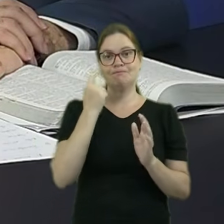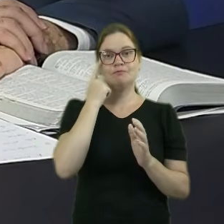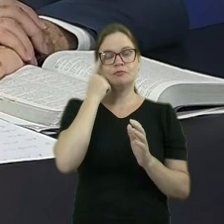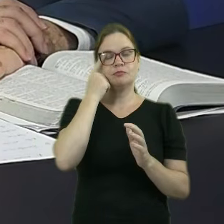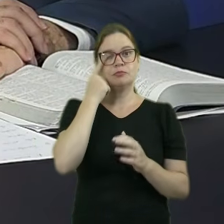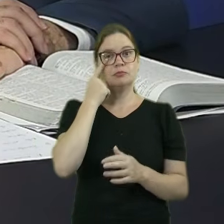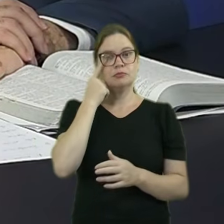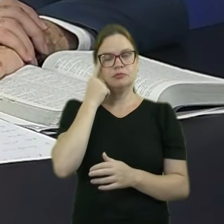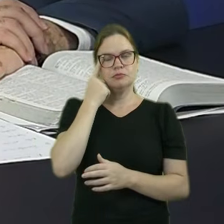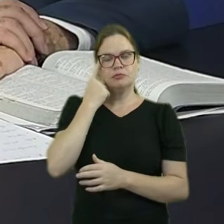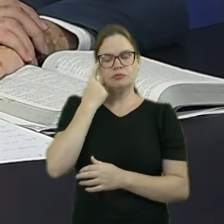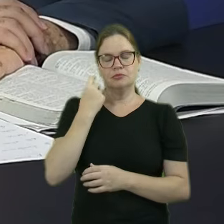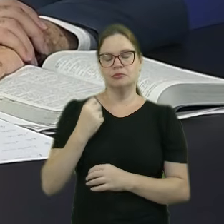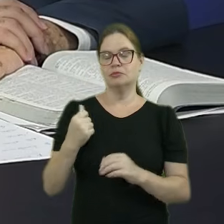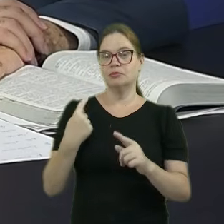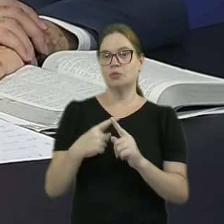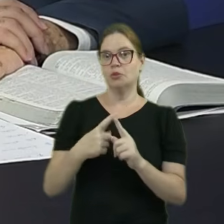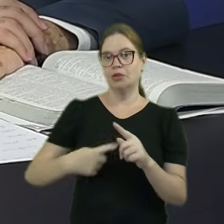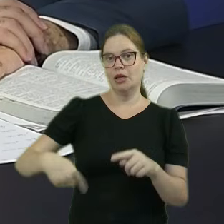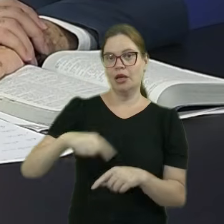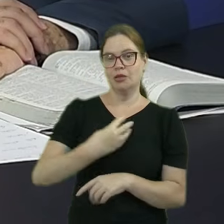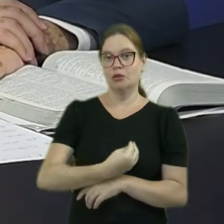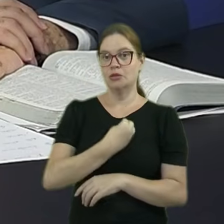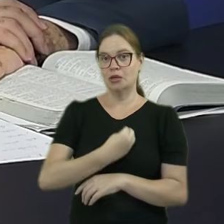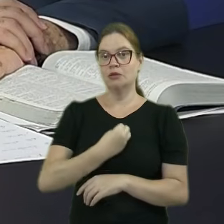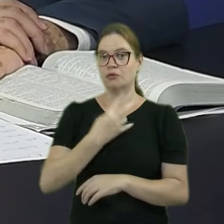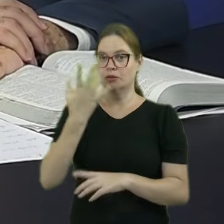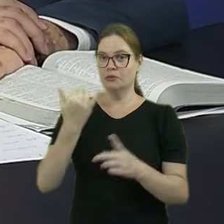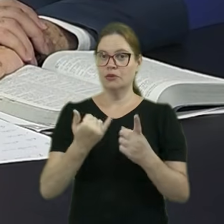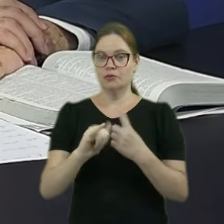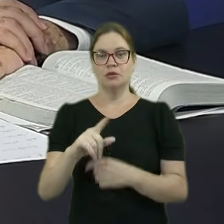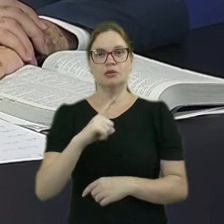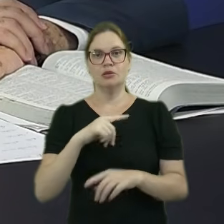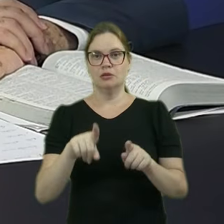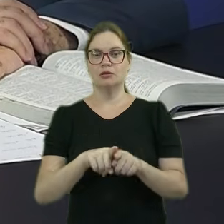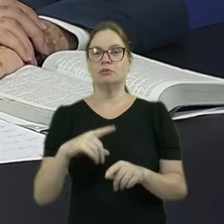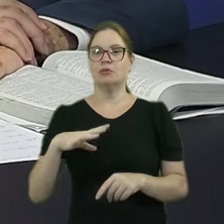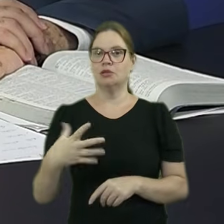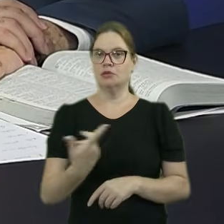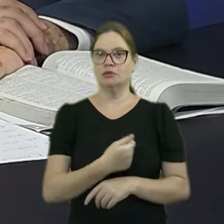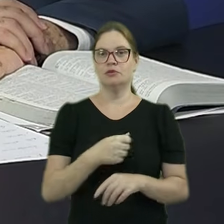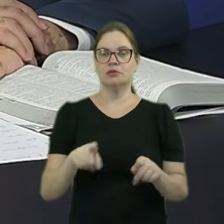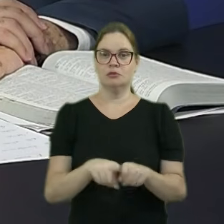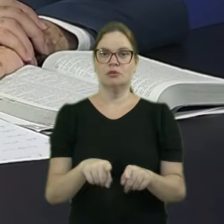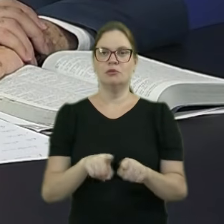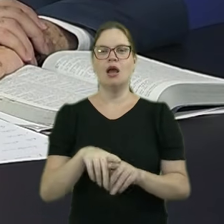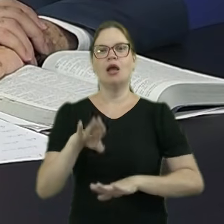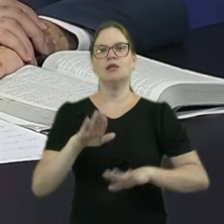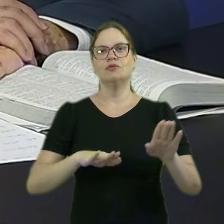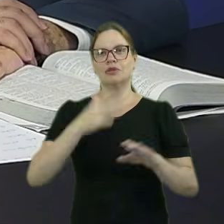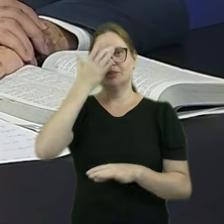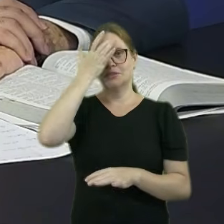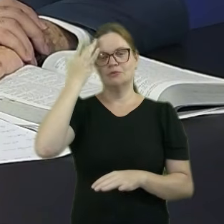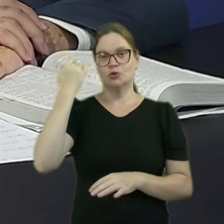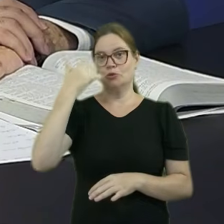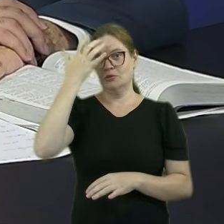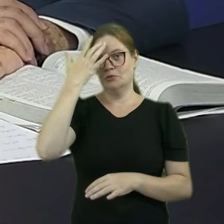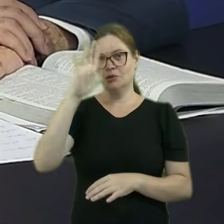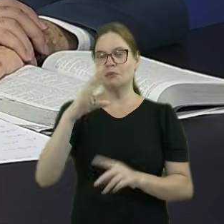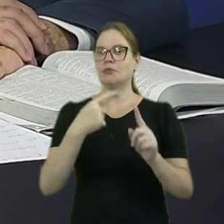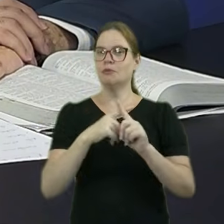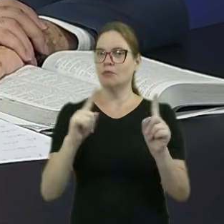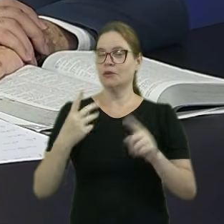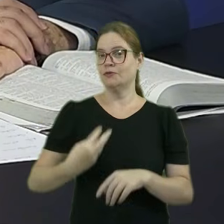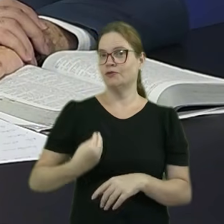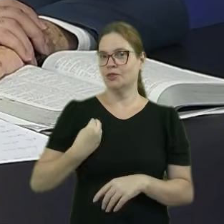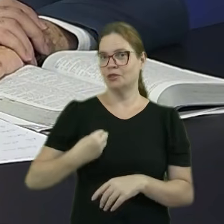a nossa vida é profética, a salvação é profética. Às vezes o homem não sabe, mas ele está vivendo uma profecia. Mas